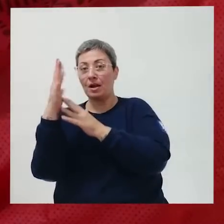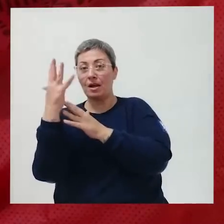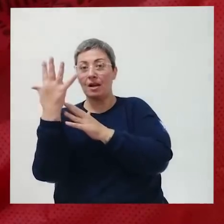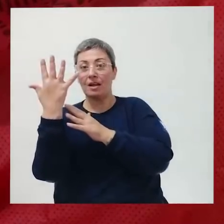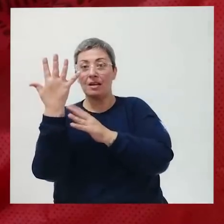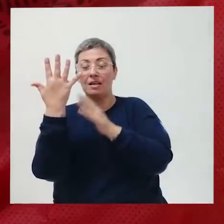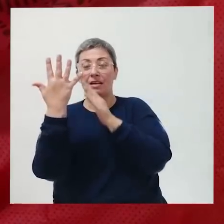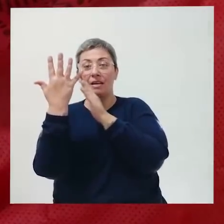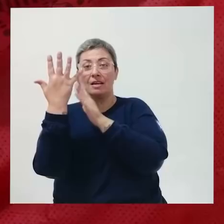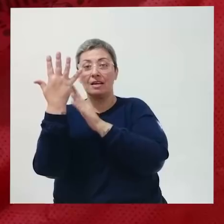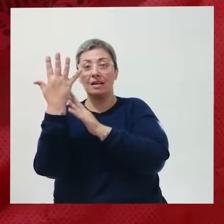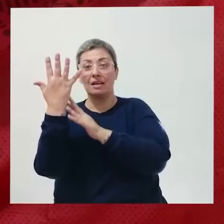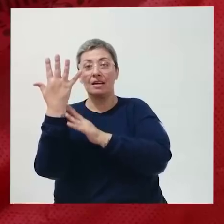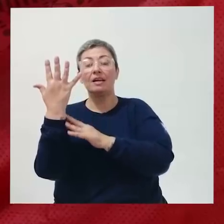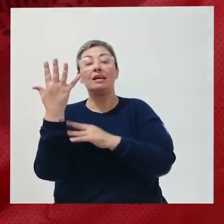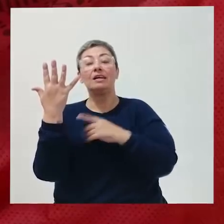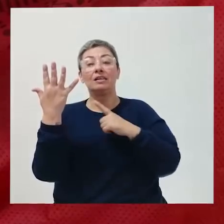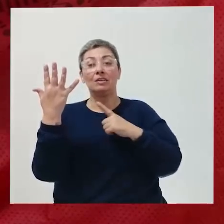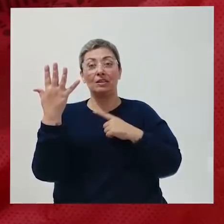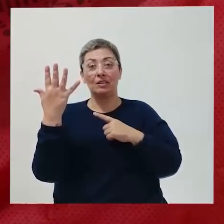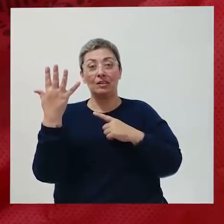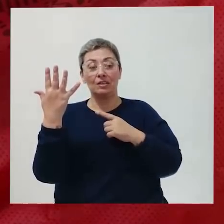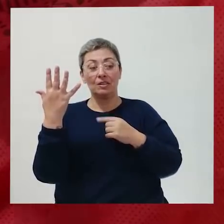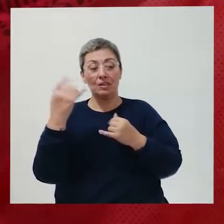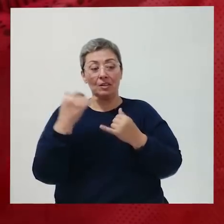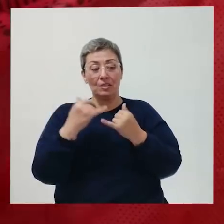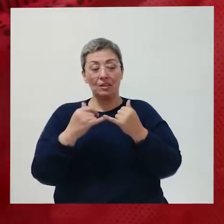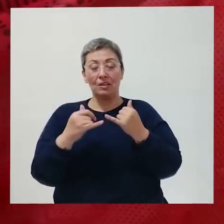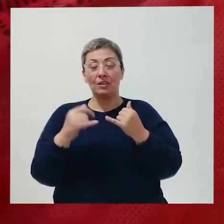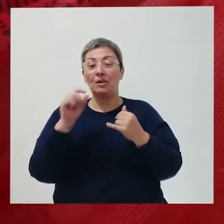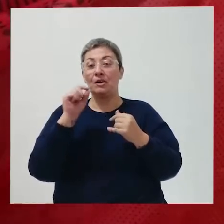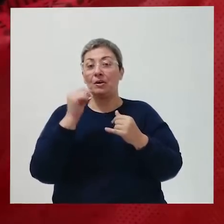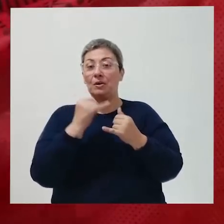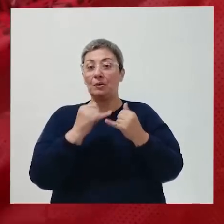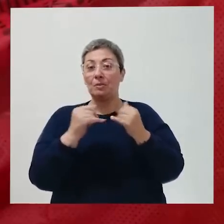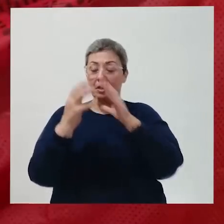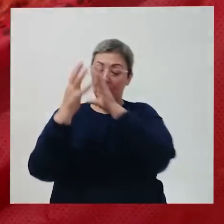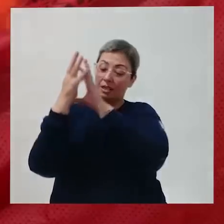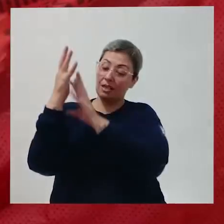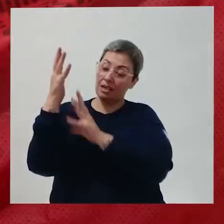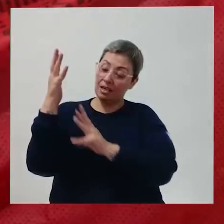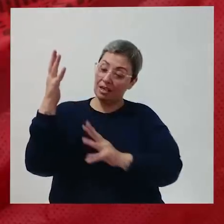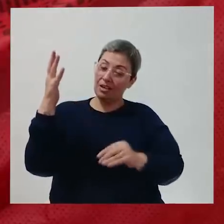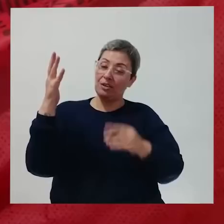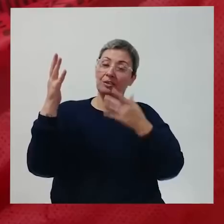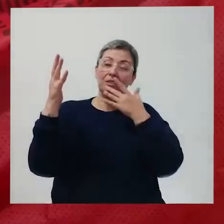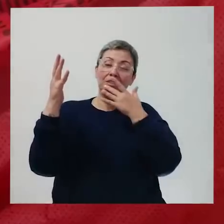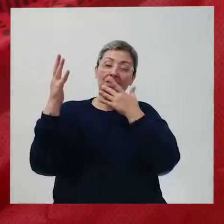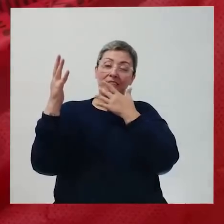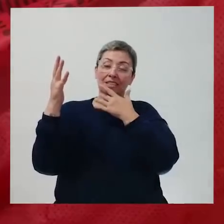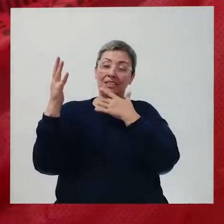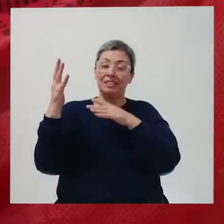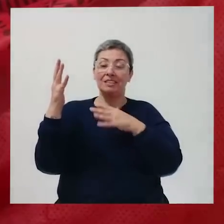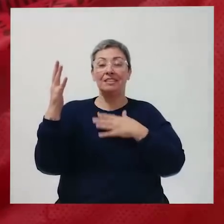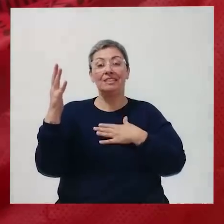àquela árvore que aparecia, causando aquela sombra gostosa.